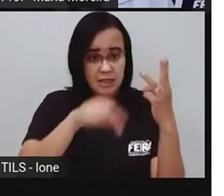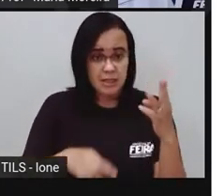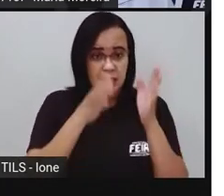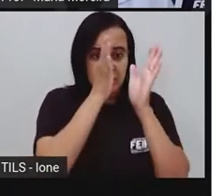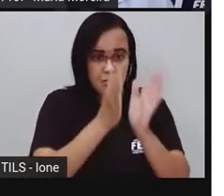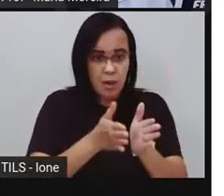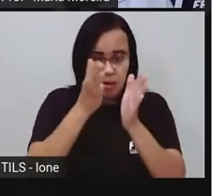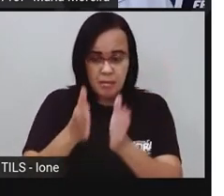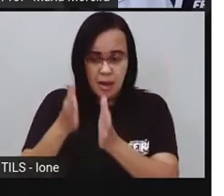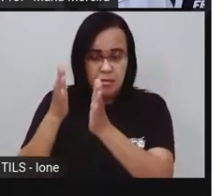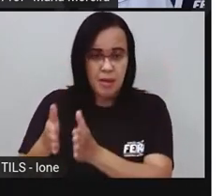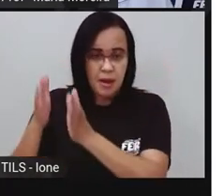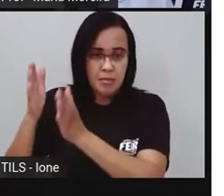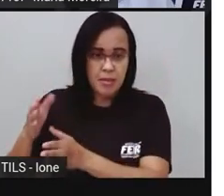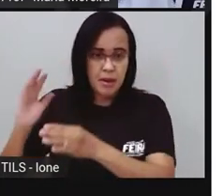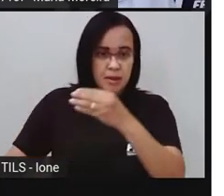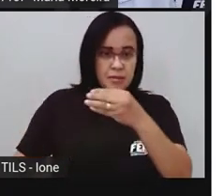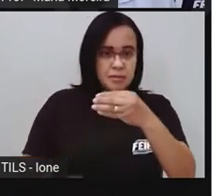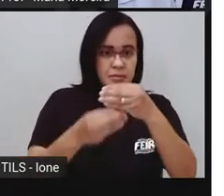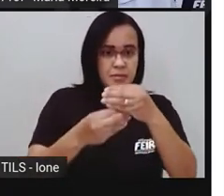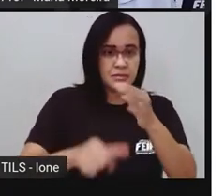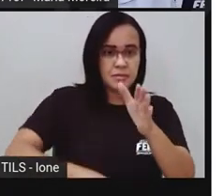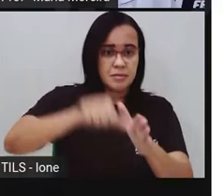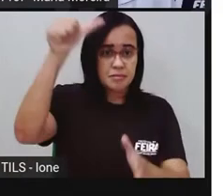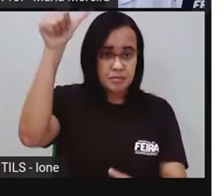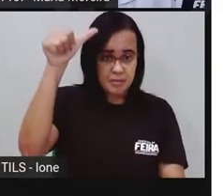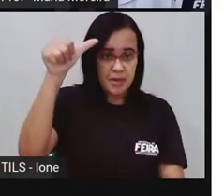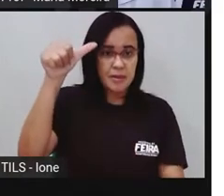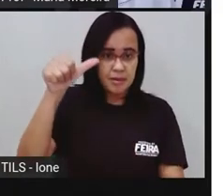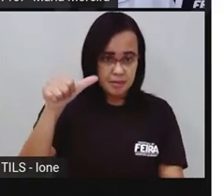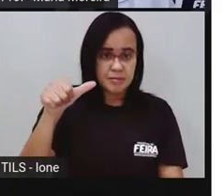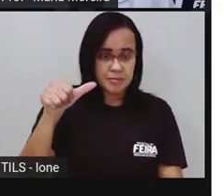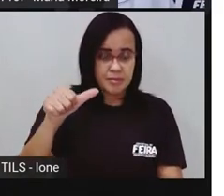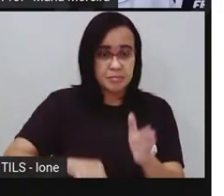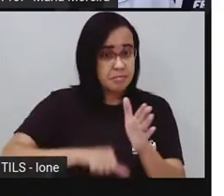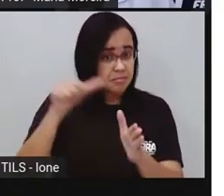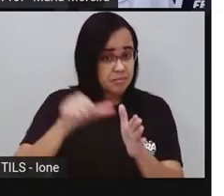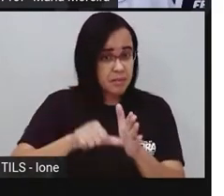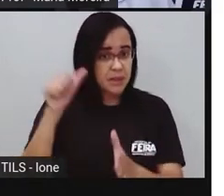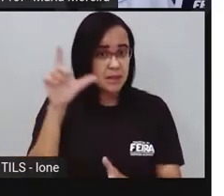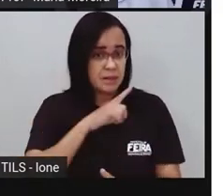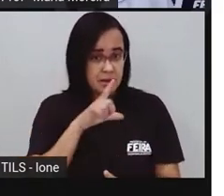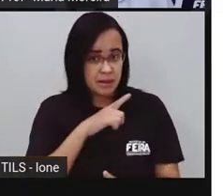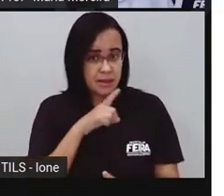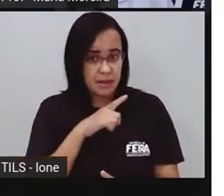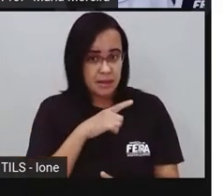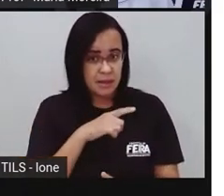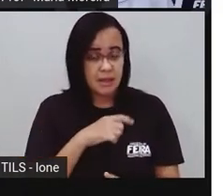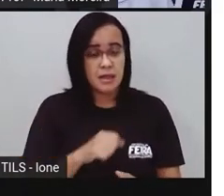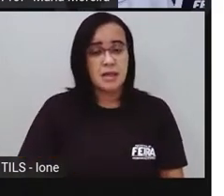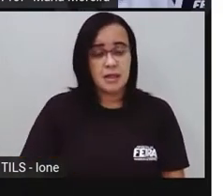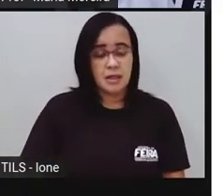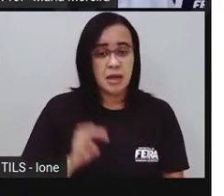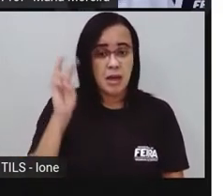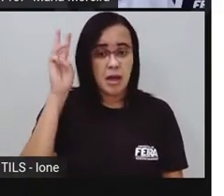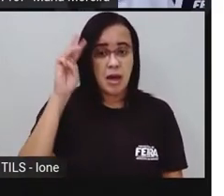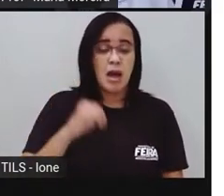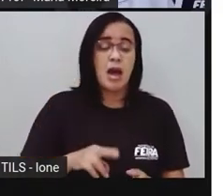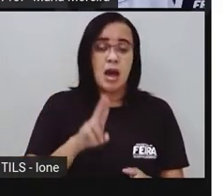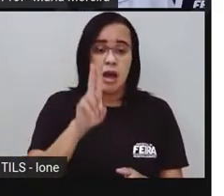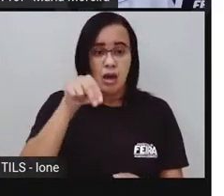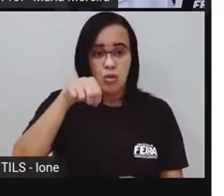primeiras ordens formam a primeira classe com uma unidade de milhar começa a segunda classe então Ó